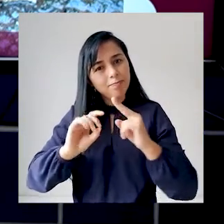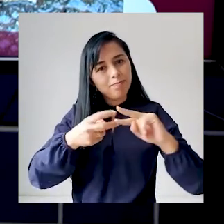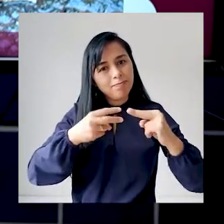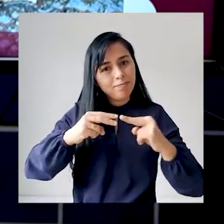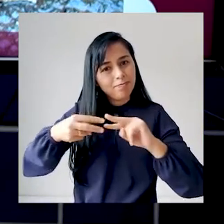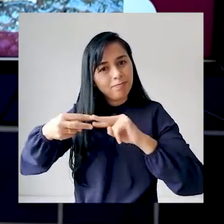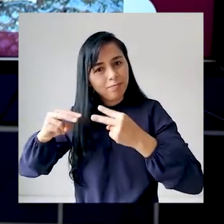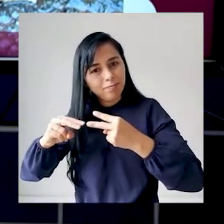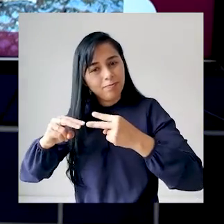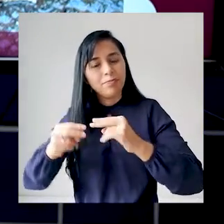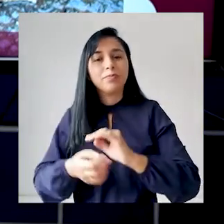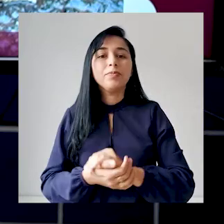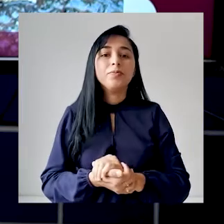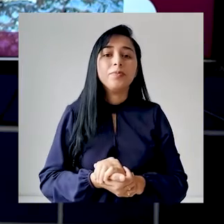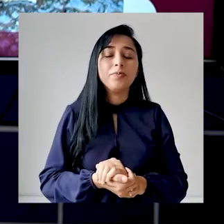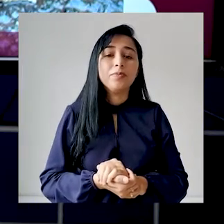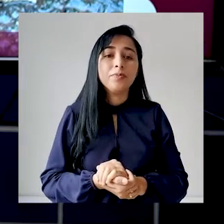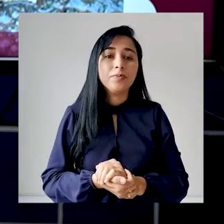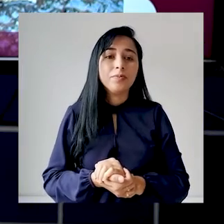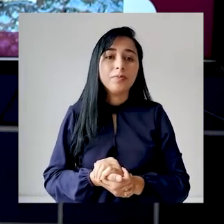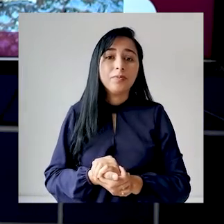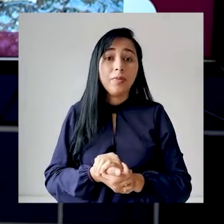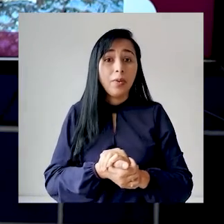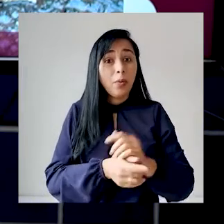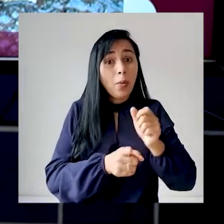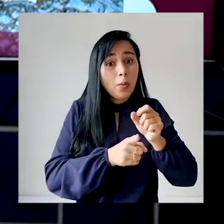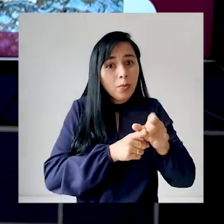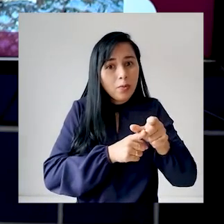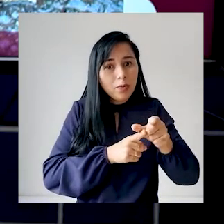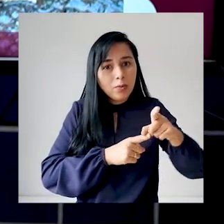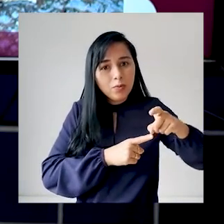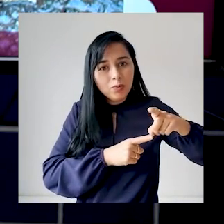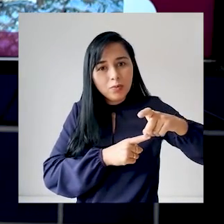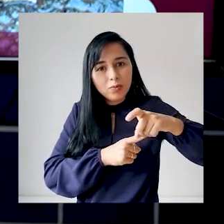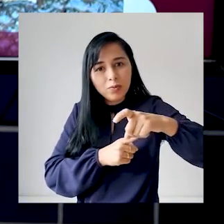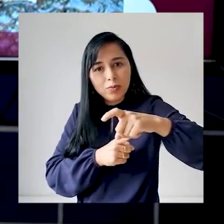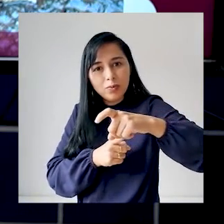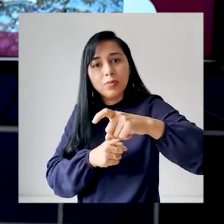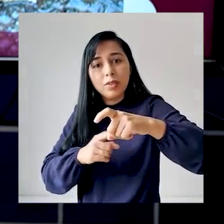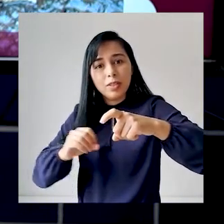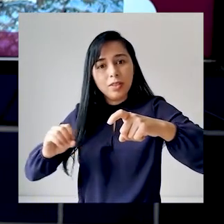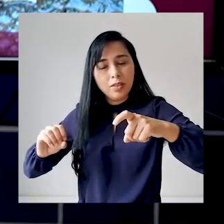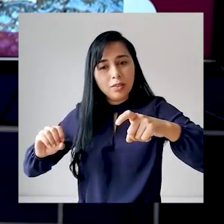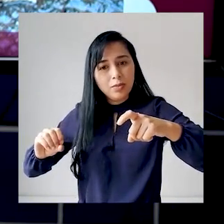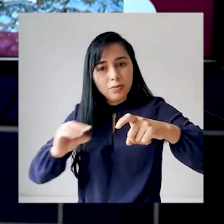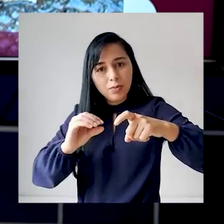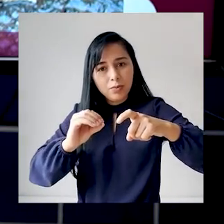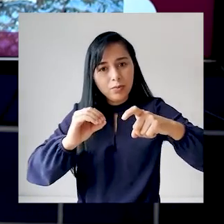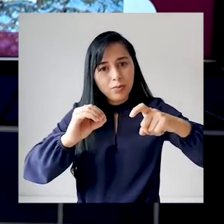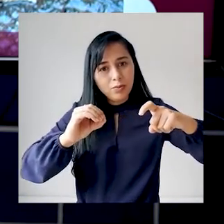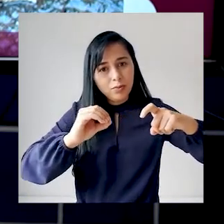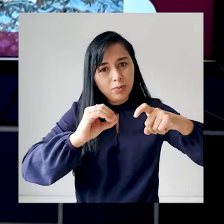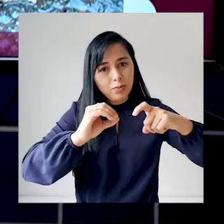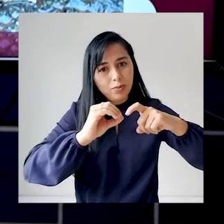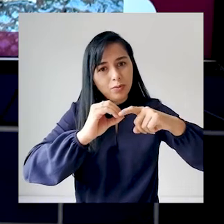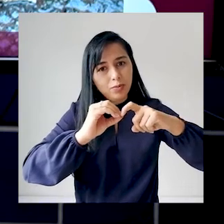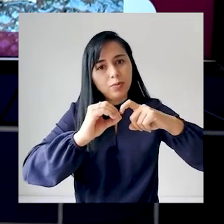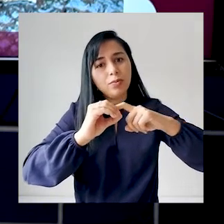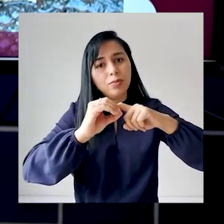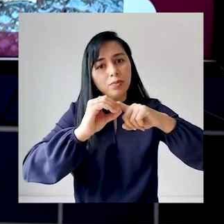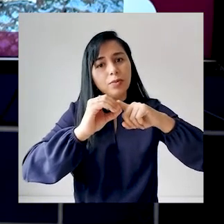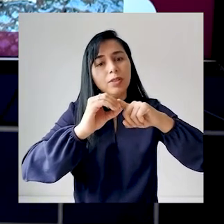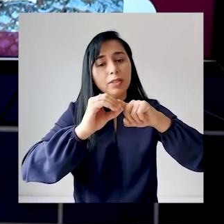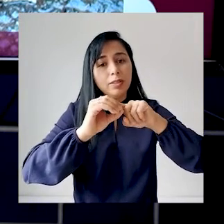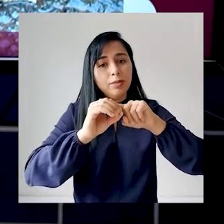gametas, onde o espermatozoide encontra o óvulo,